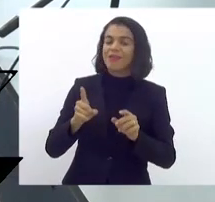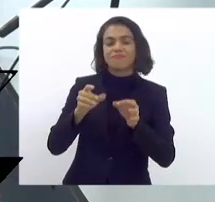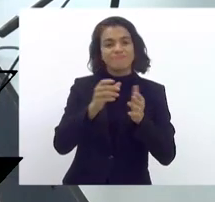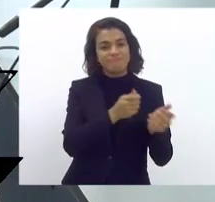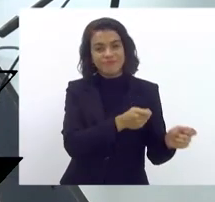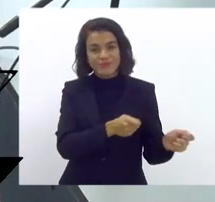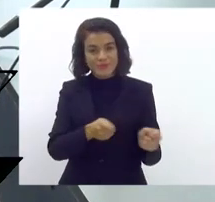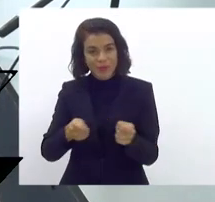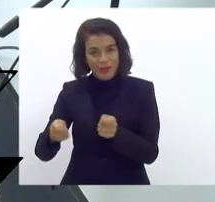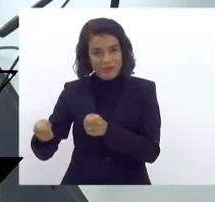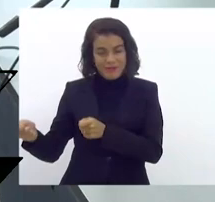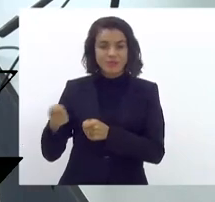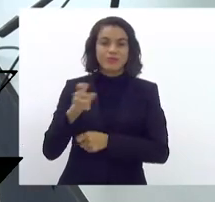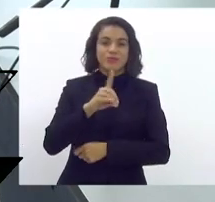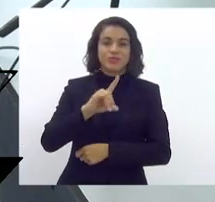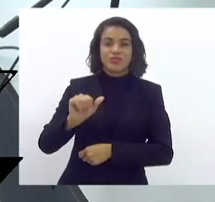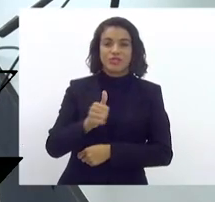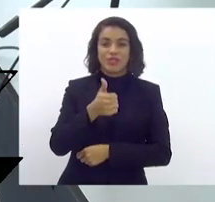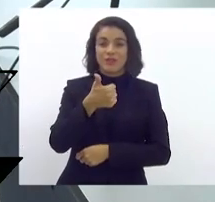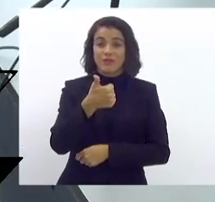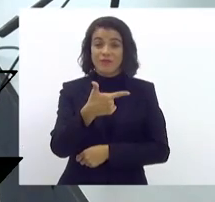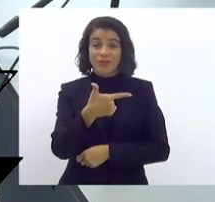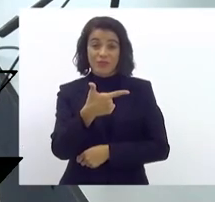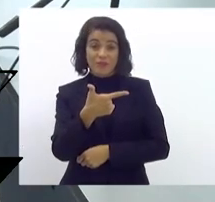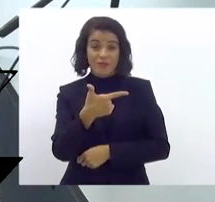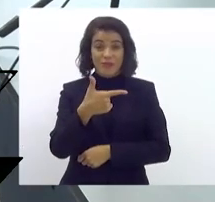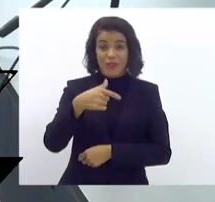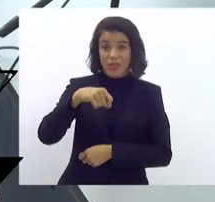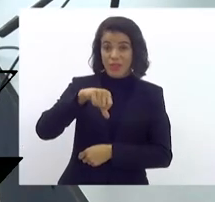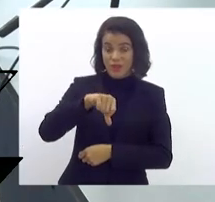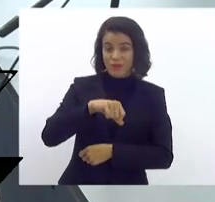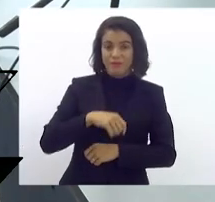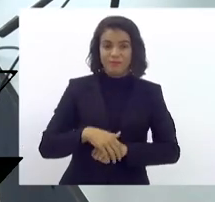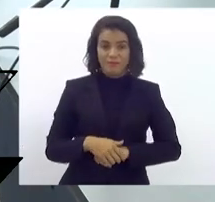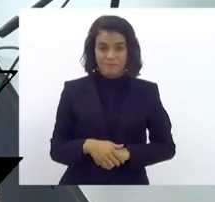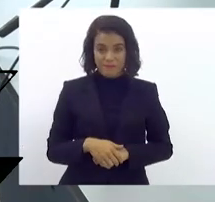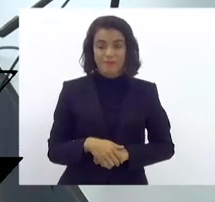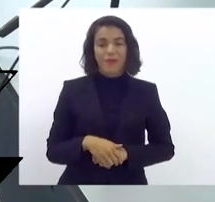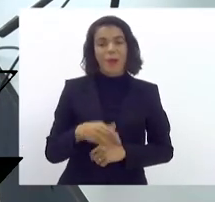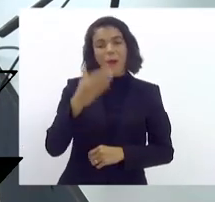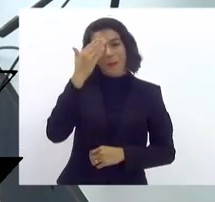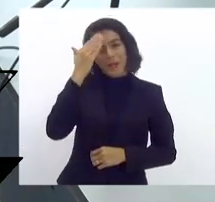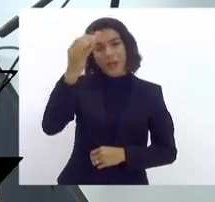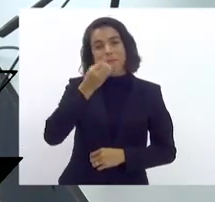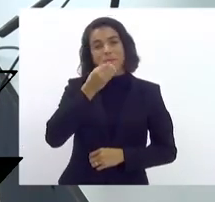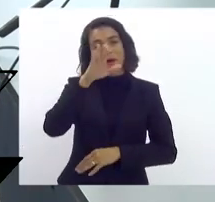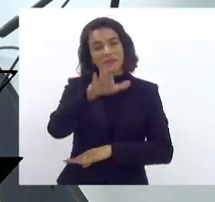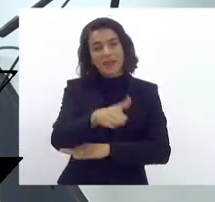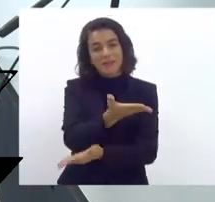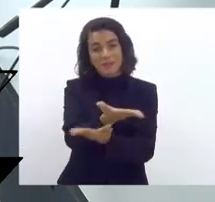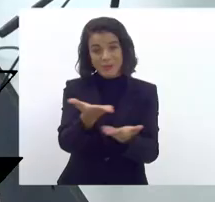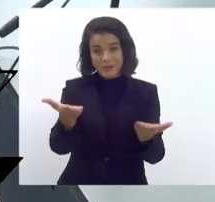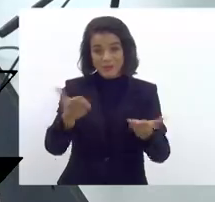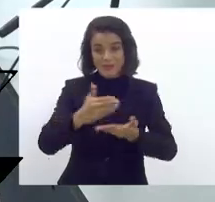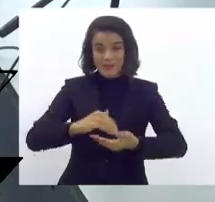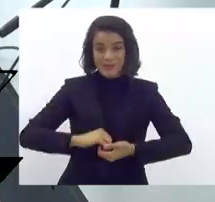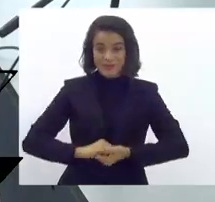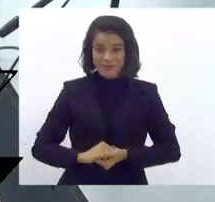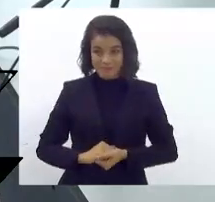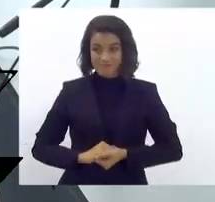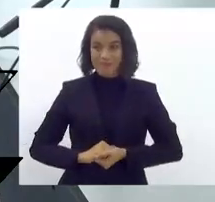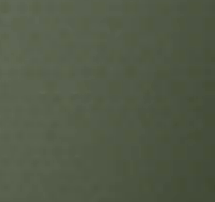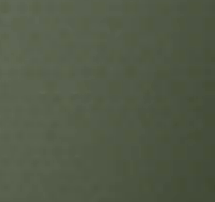no dia 29 aqui na Assembleia Legislativa do Estado do Rio de Janeiro muito obrigado uma boa tarde para todos